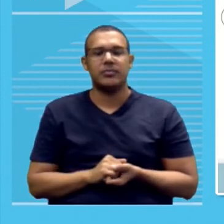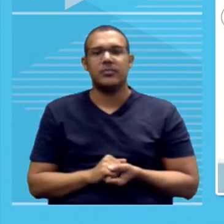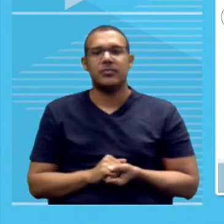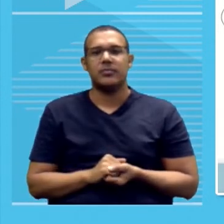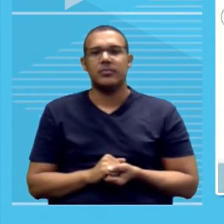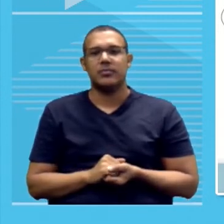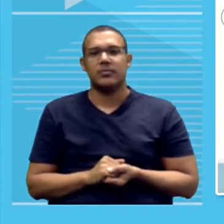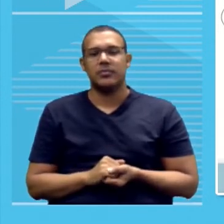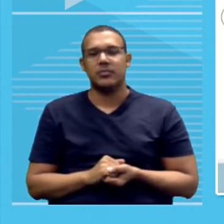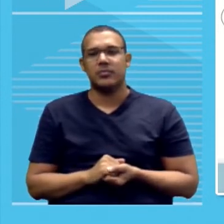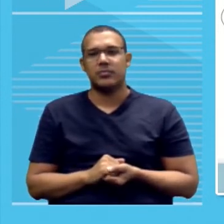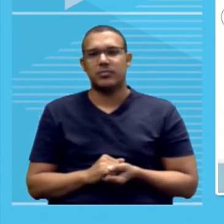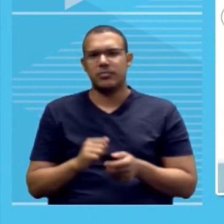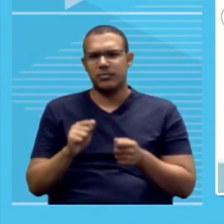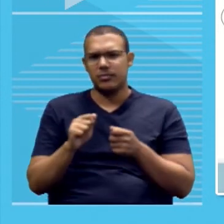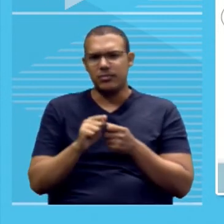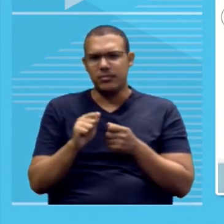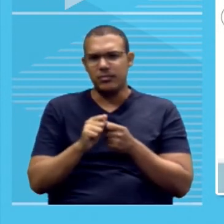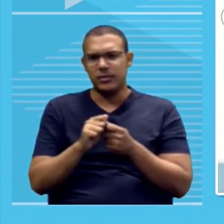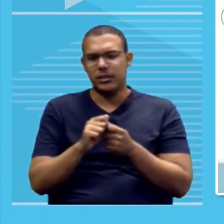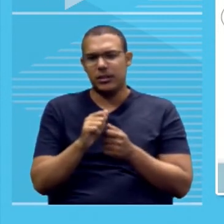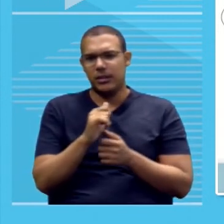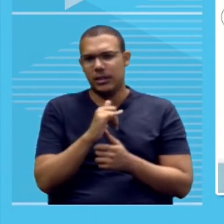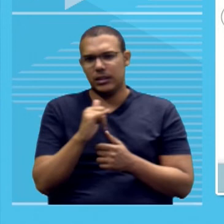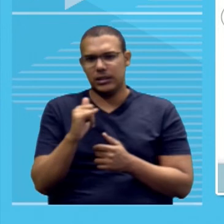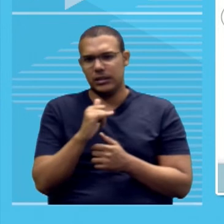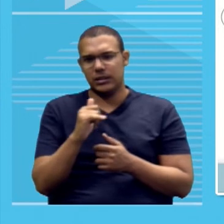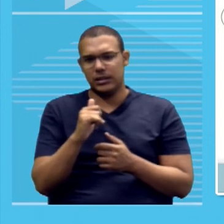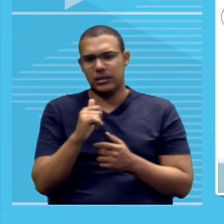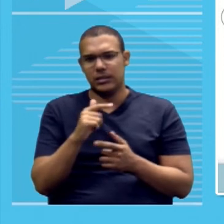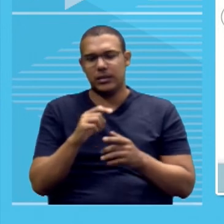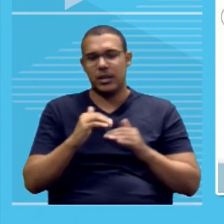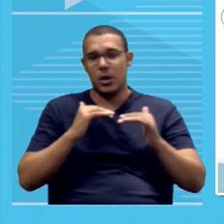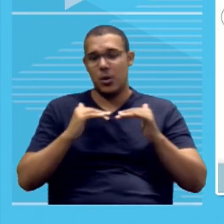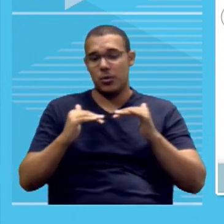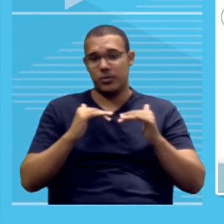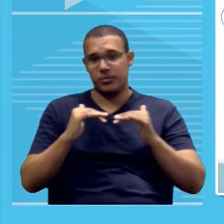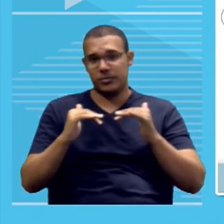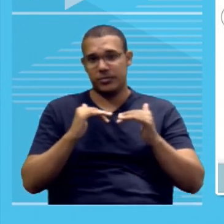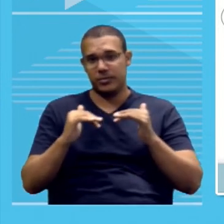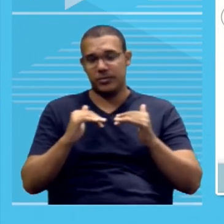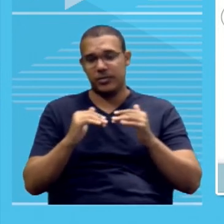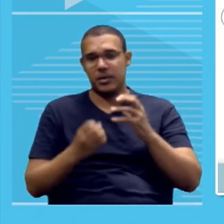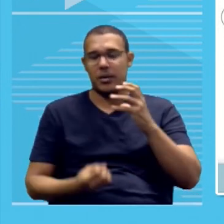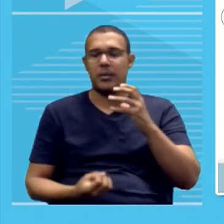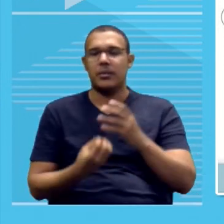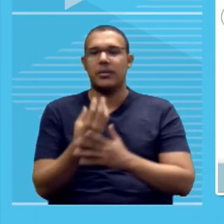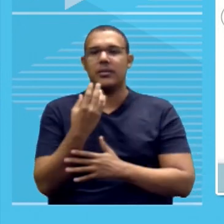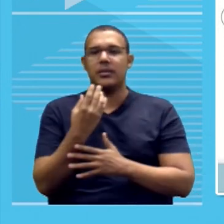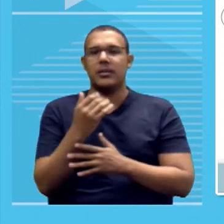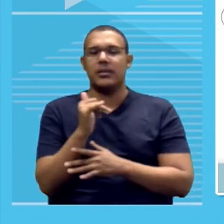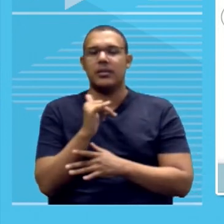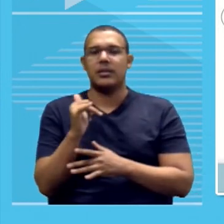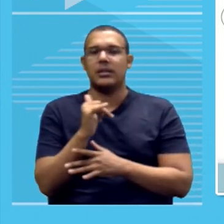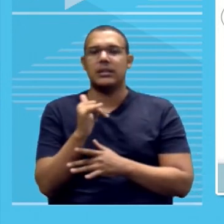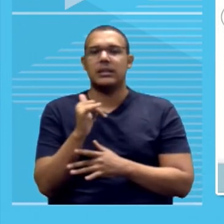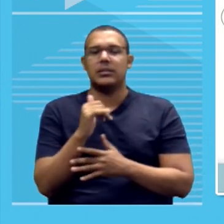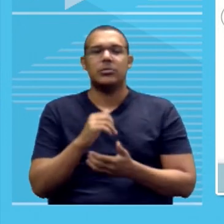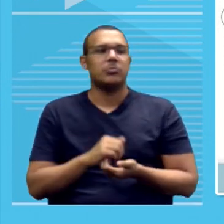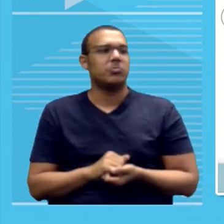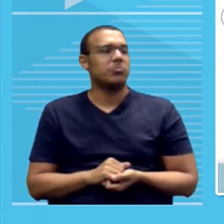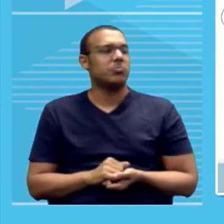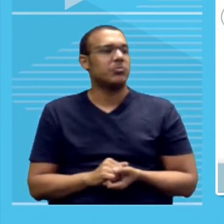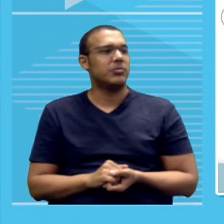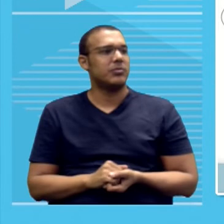com que você tenha uma energia mecânica, que seria o movimento delas, para a produção de uma energia elétrica, tá bom? Você